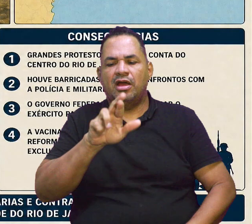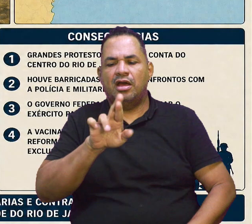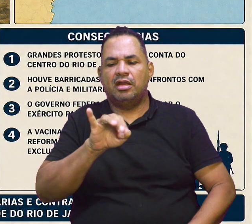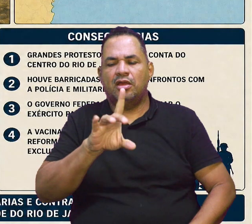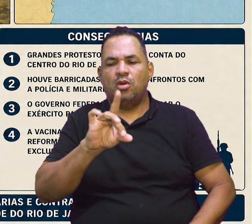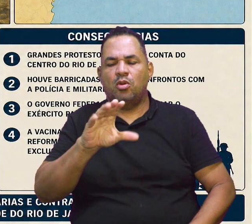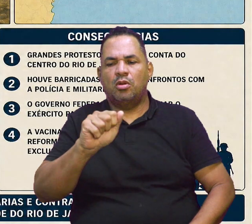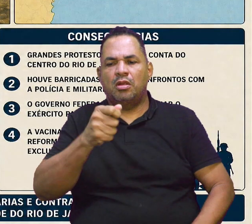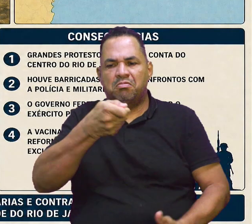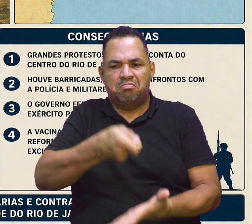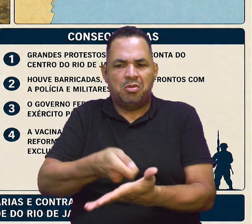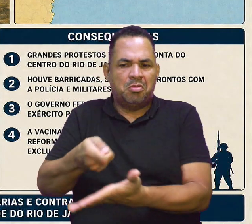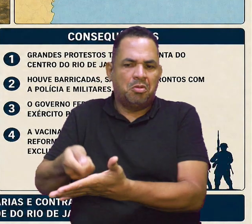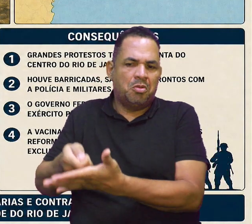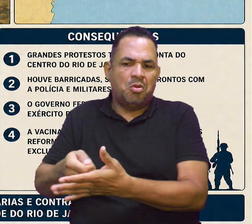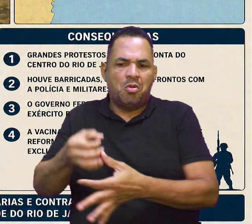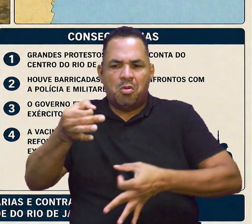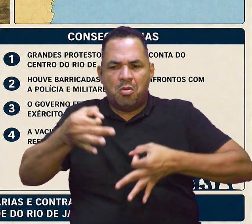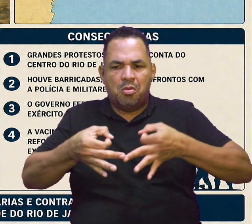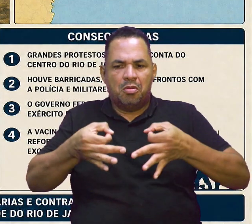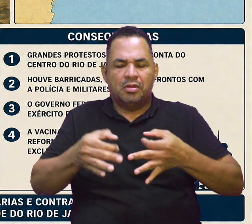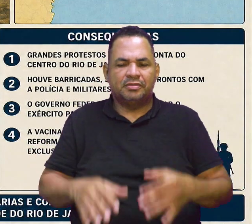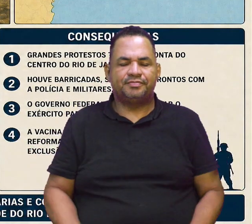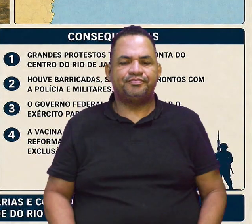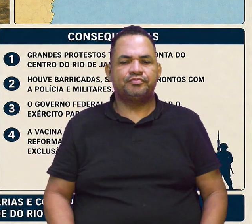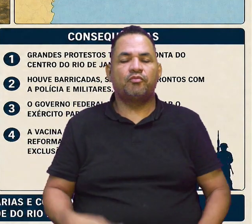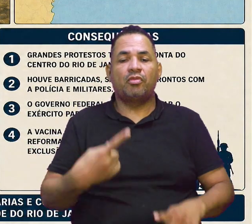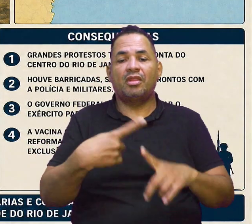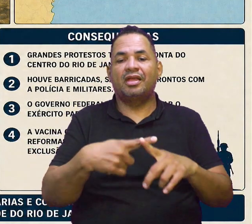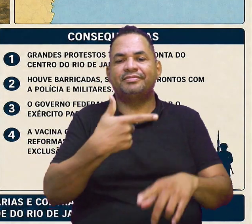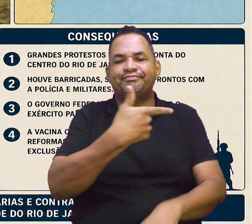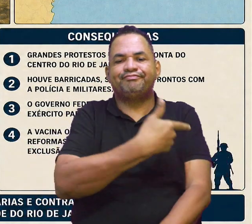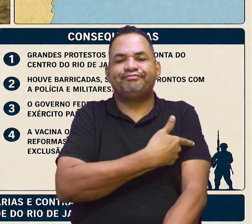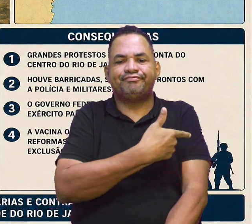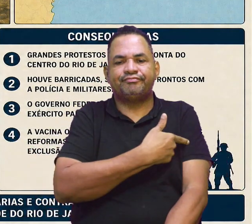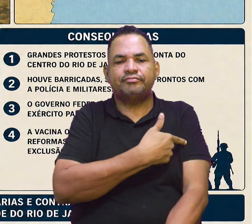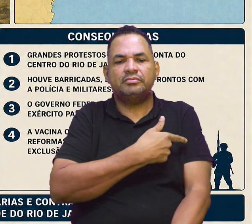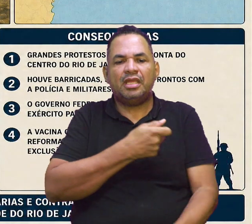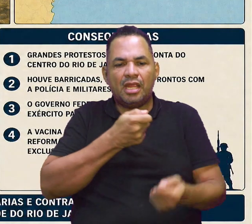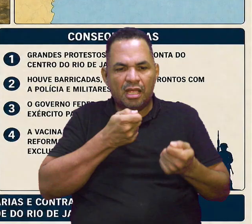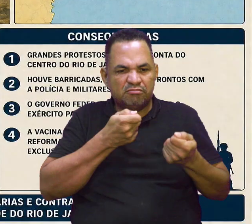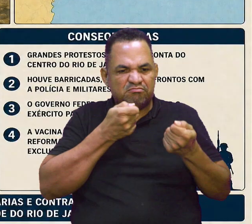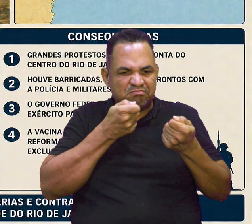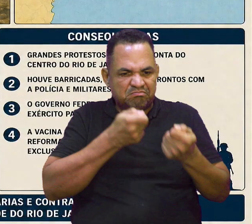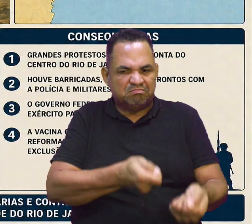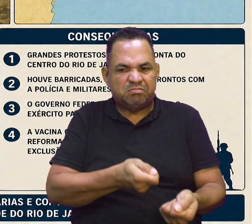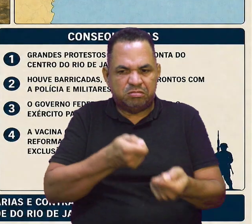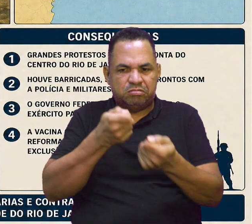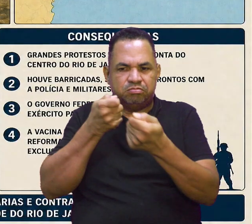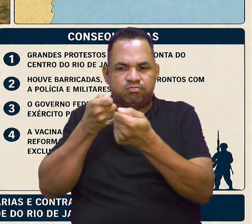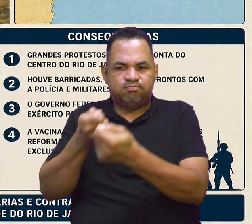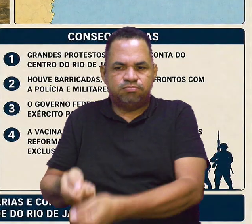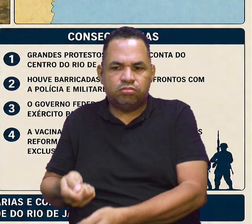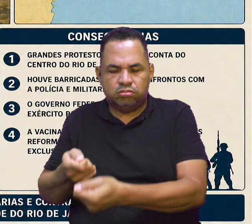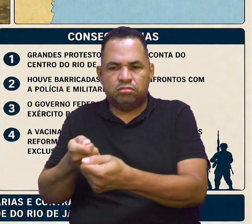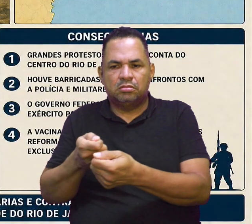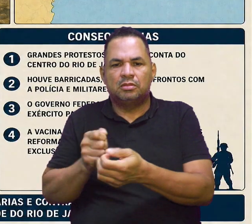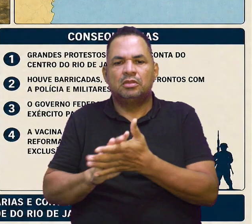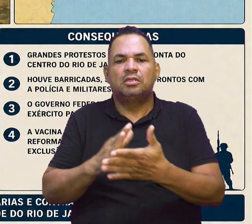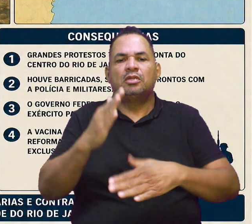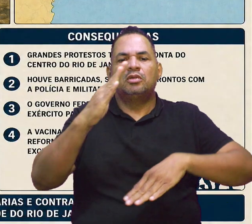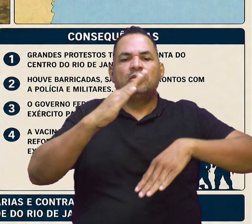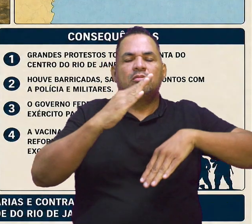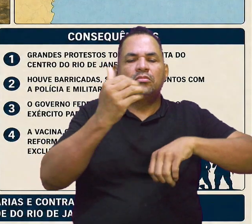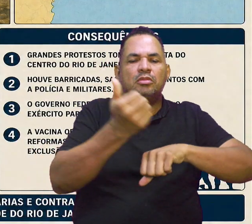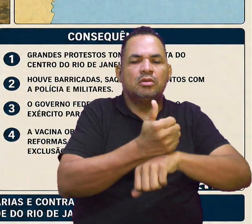autoritária, porque a vacina ela foi aplicada à força por agentes da saúde que podiam entrar nas